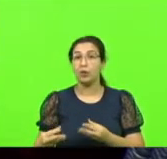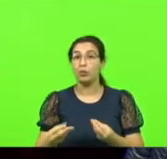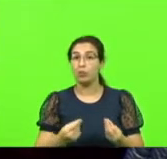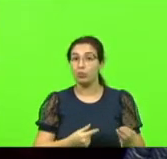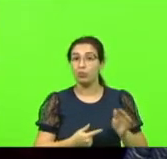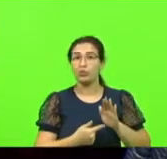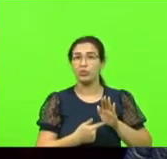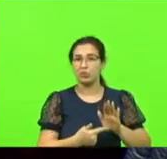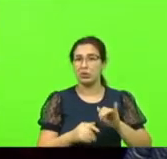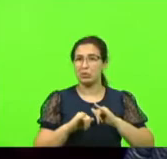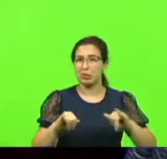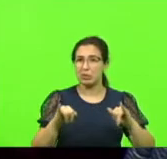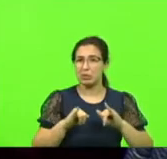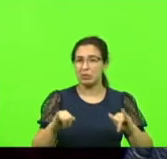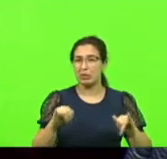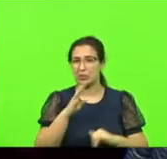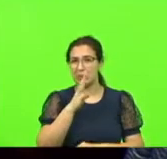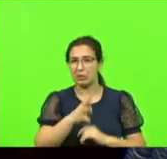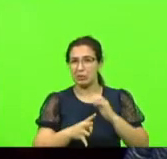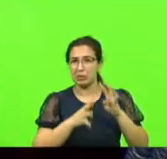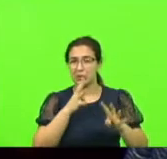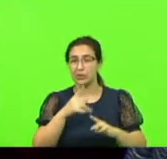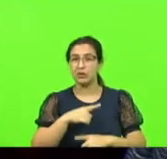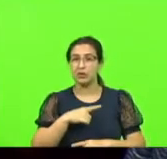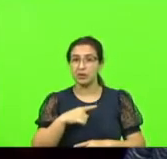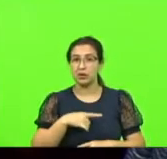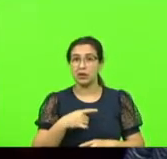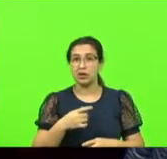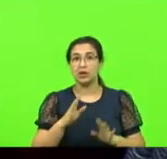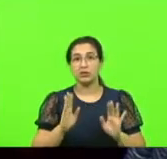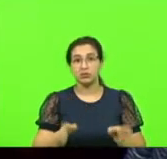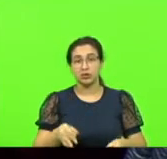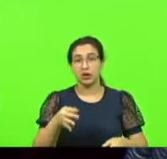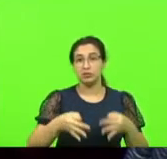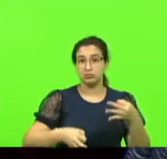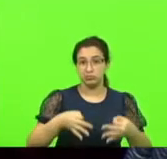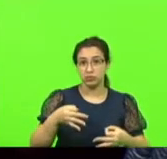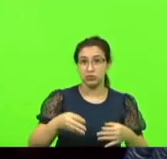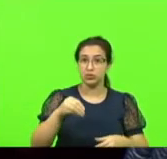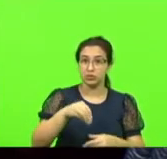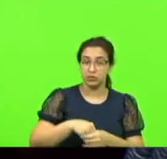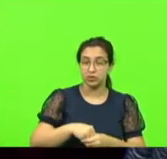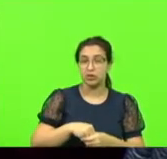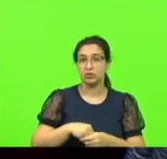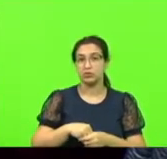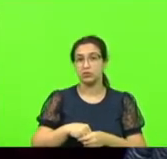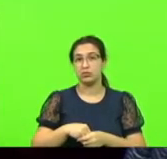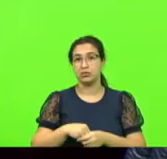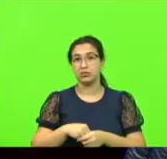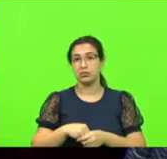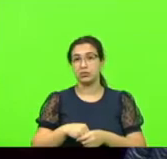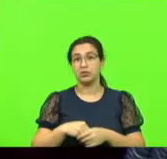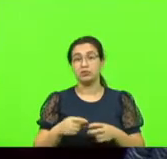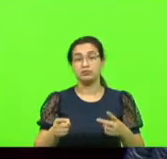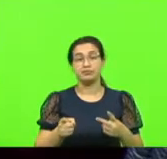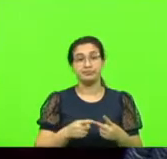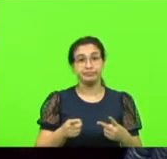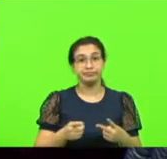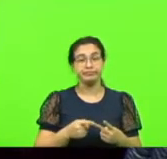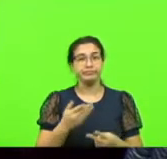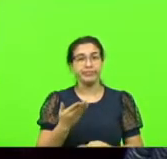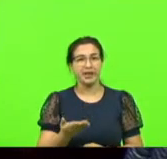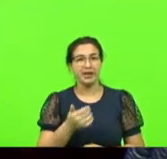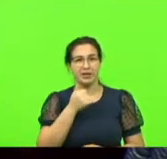pessoa, está na justiça, que é o local correto para se deliberar, o juiz vai dizer quem tem razão. E segundo, que ela está